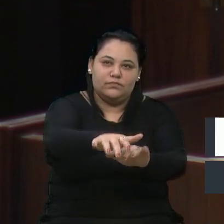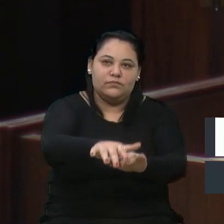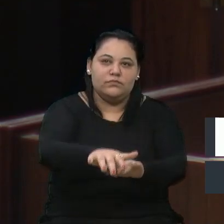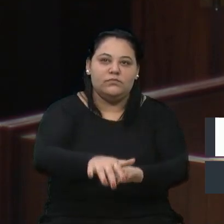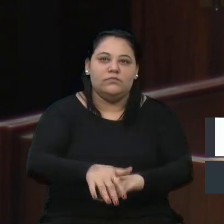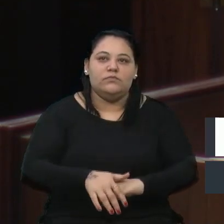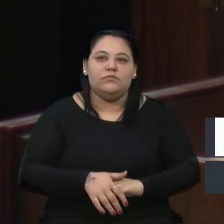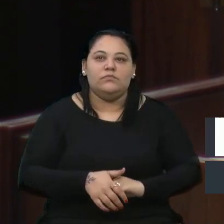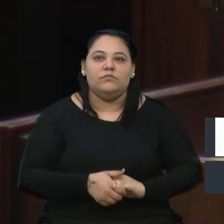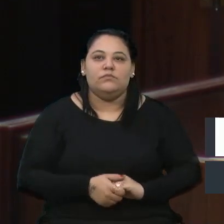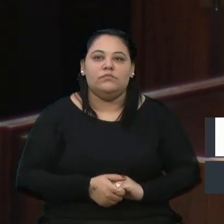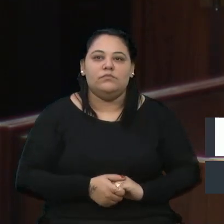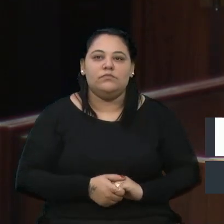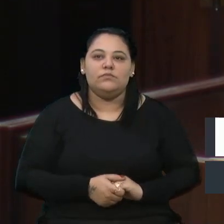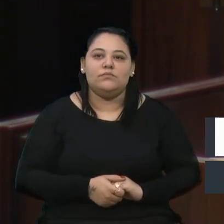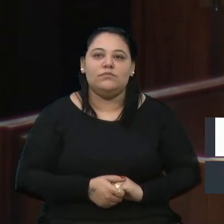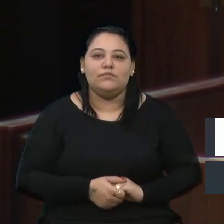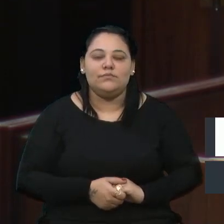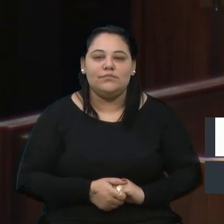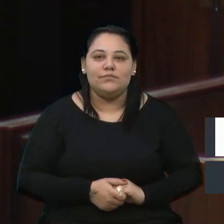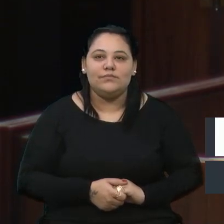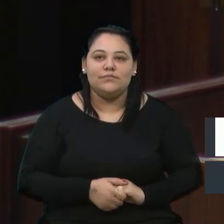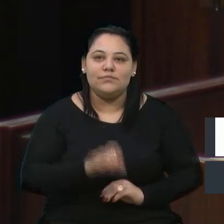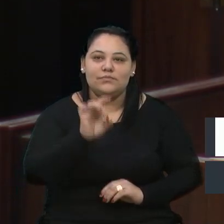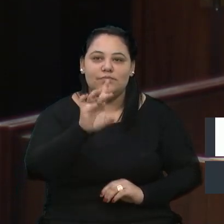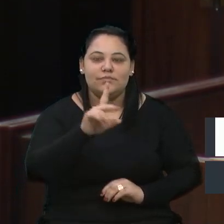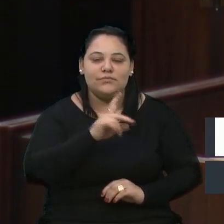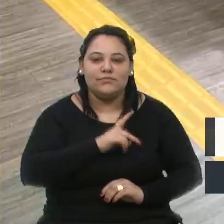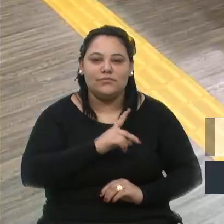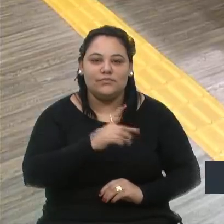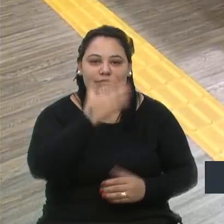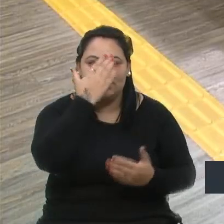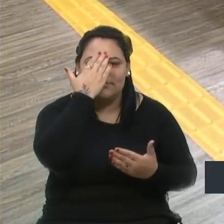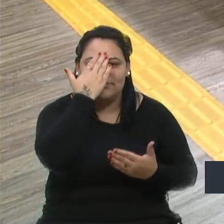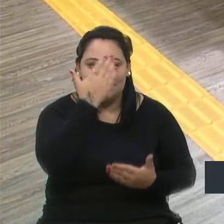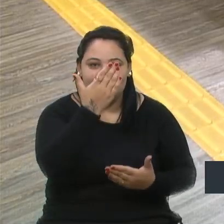Rota do Sol. Era isso, presidente. Obrigado. Obrigado, Velocino.